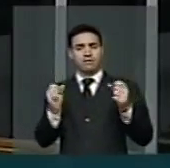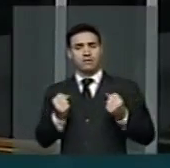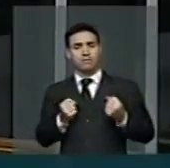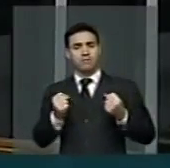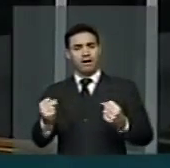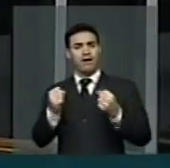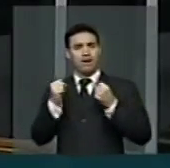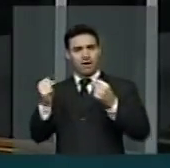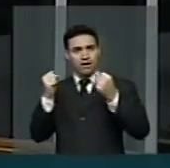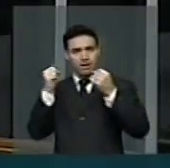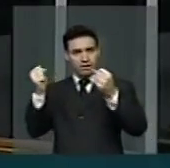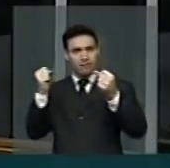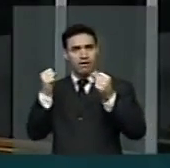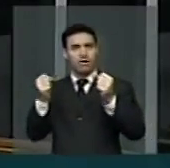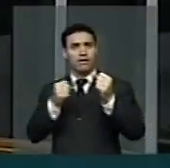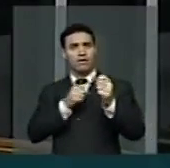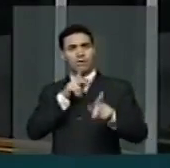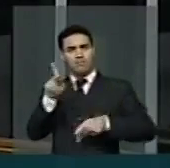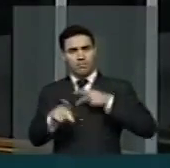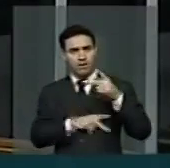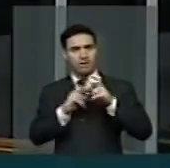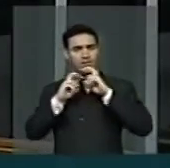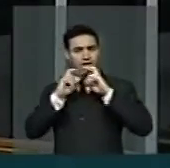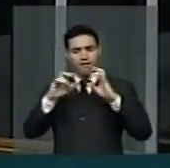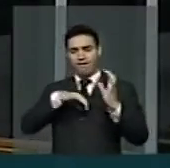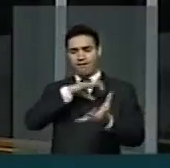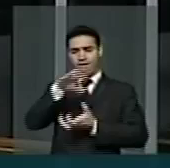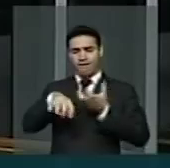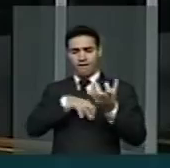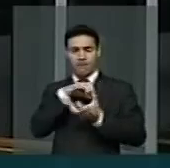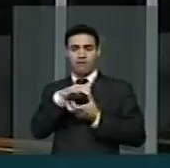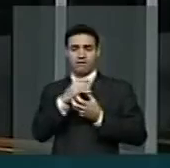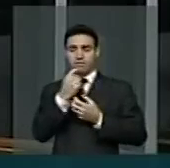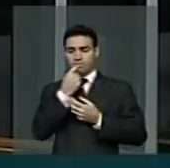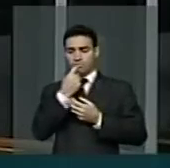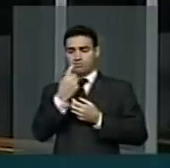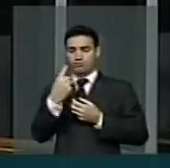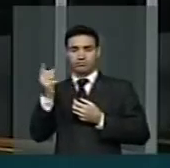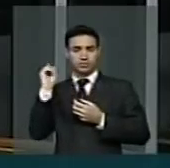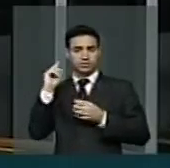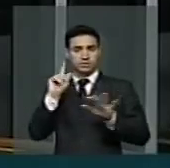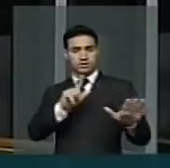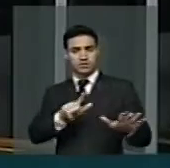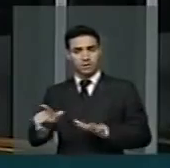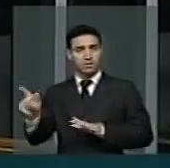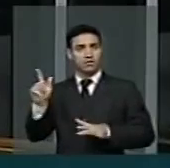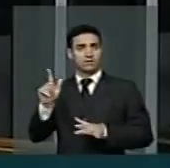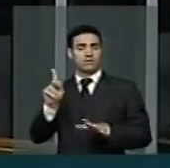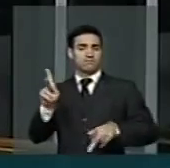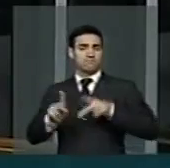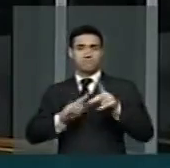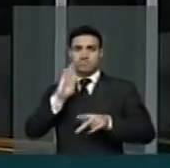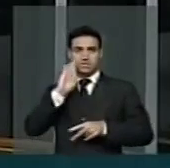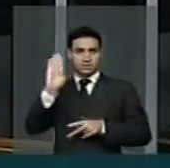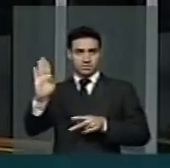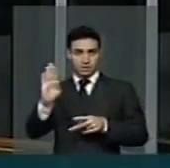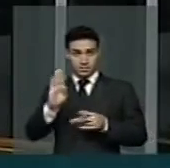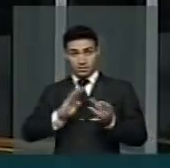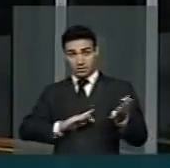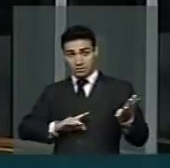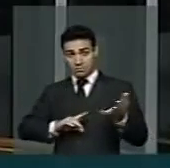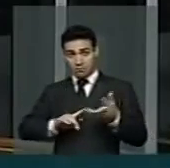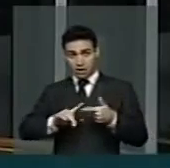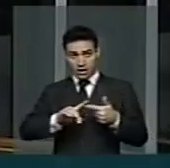manifestações sociais e populares ocorridas nas últimas semanas. Entre outras coisas, essas